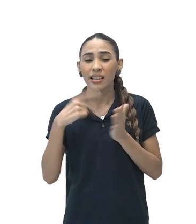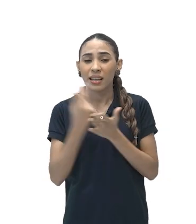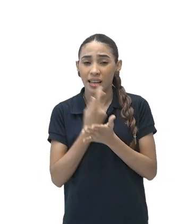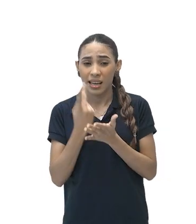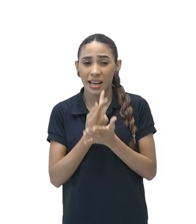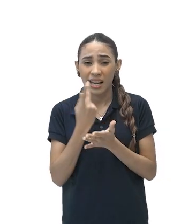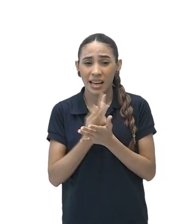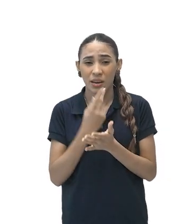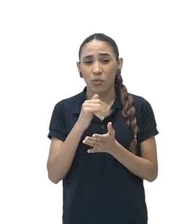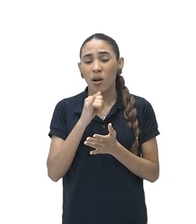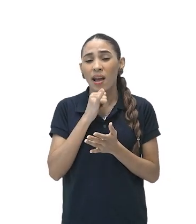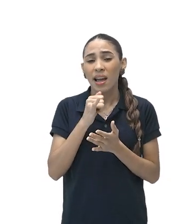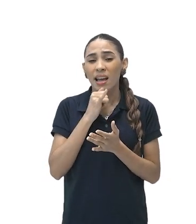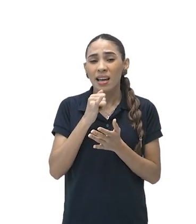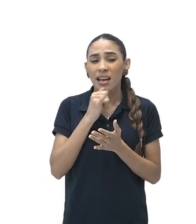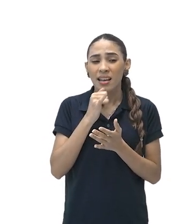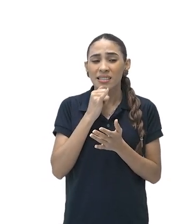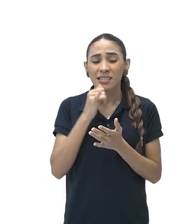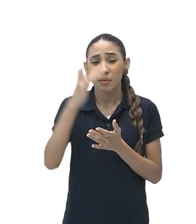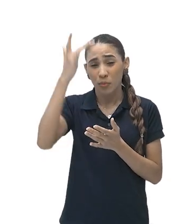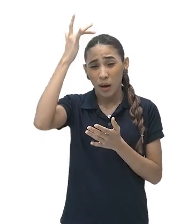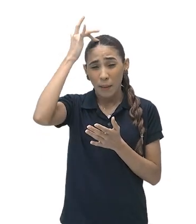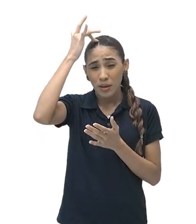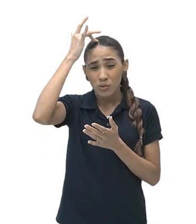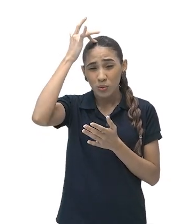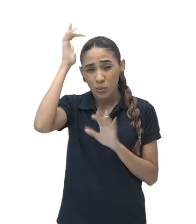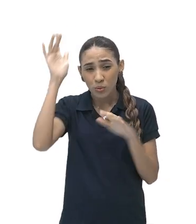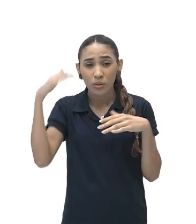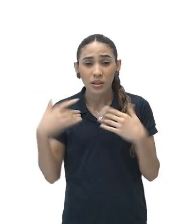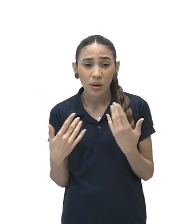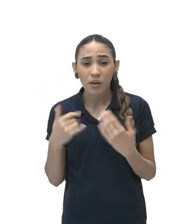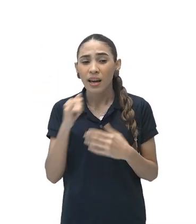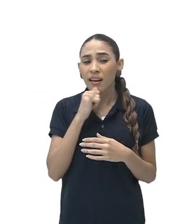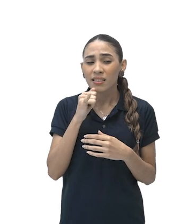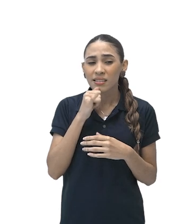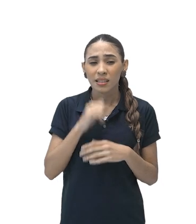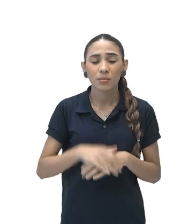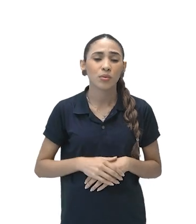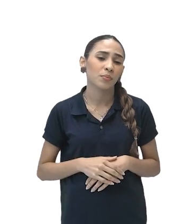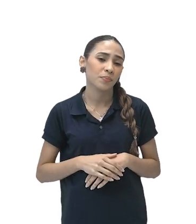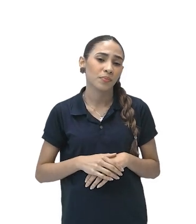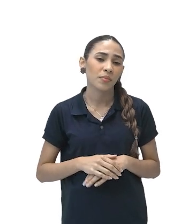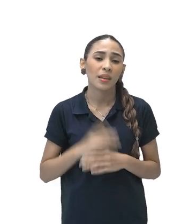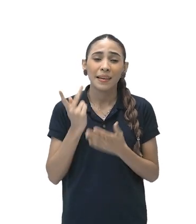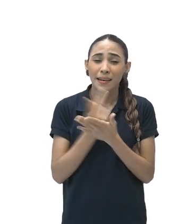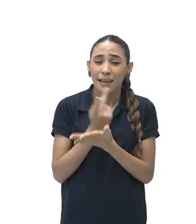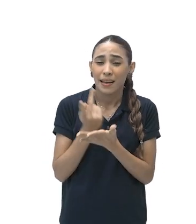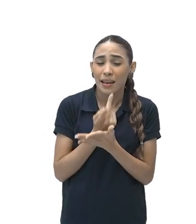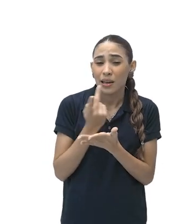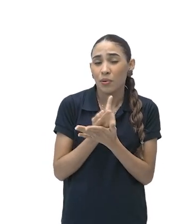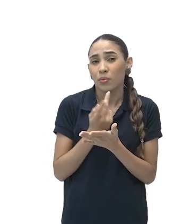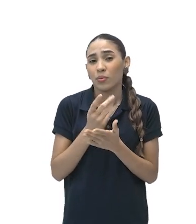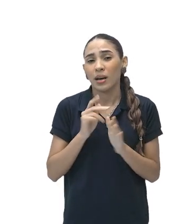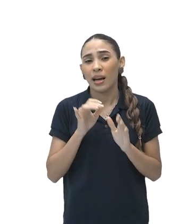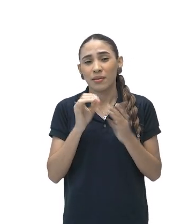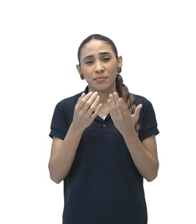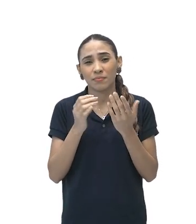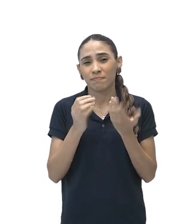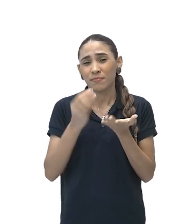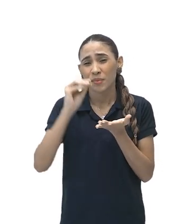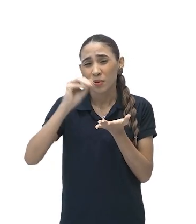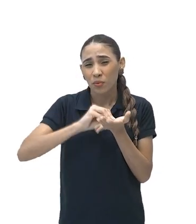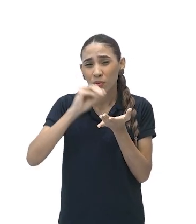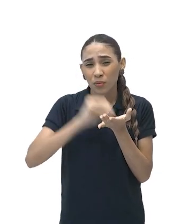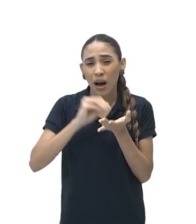erros grosseiros. O que é um erro grosseiro, professora? É justamente aquele erro